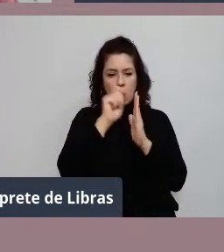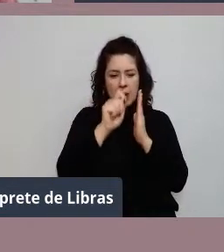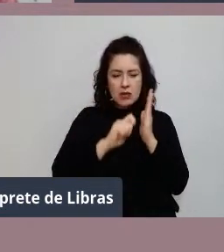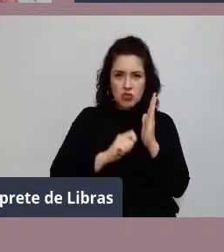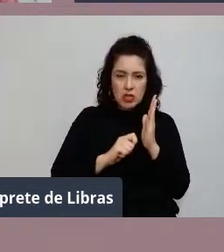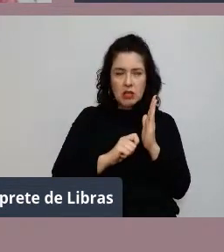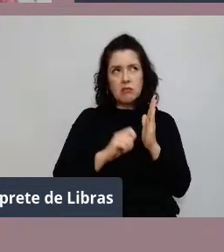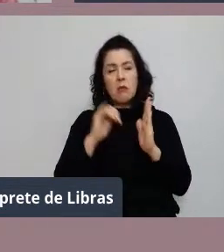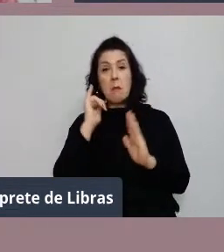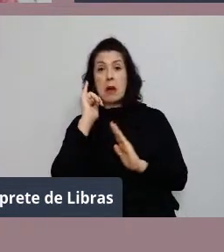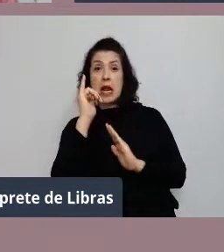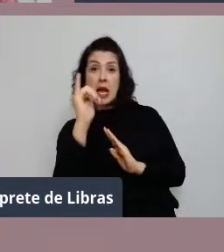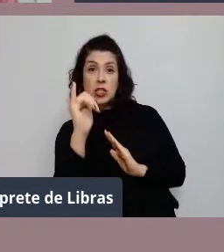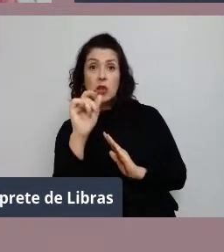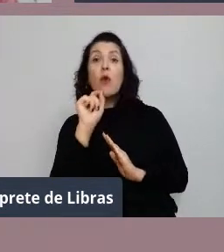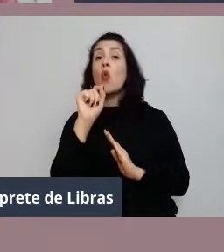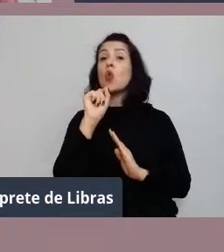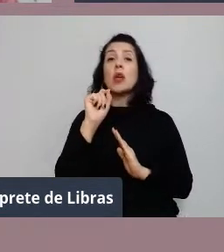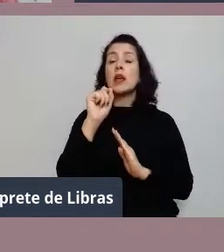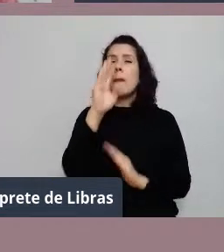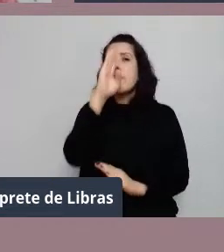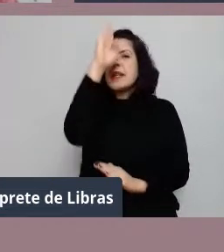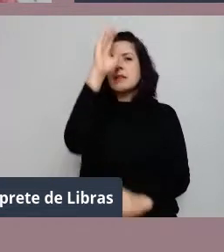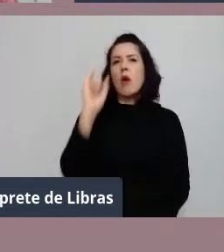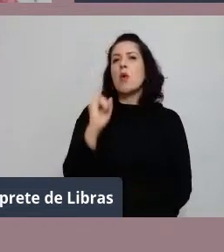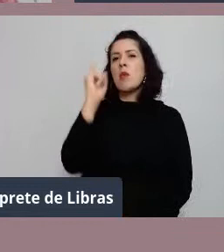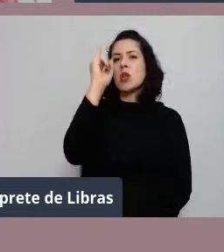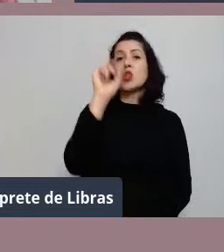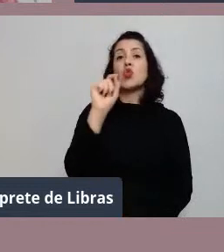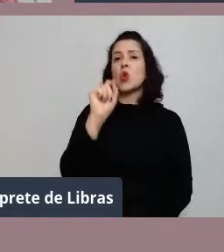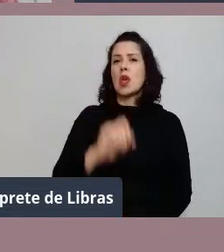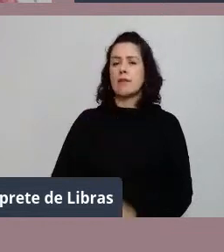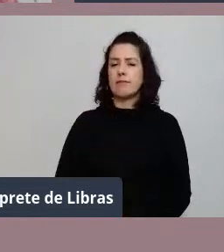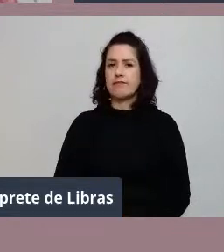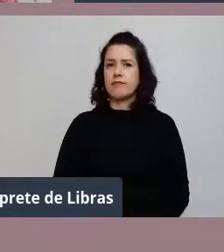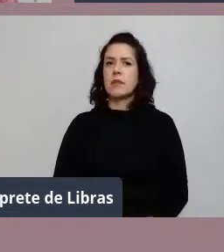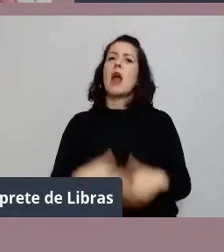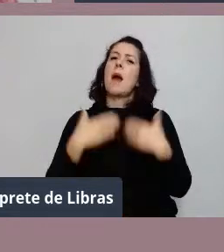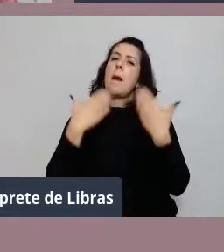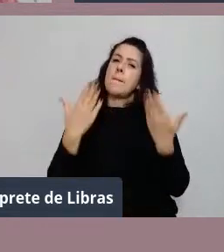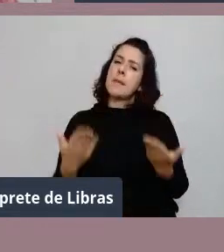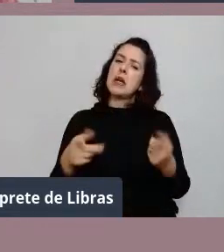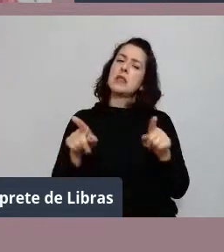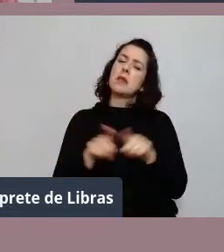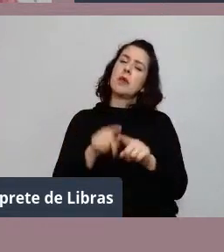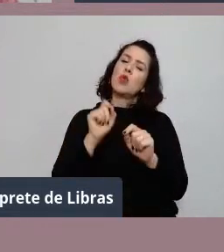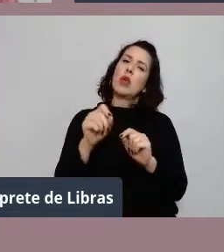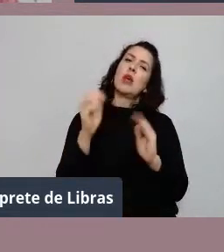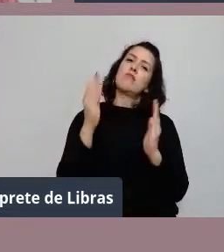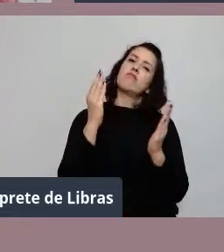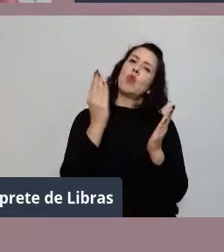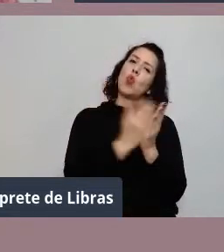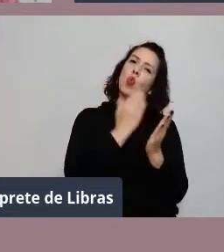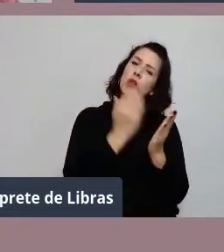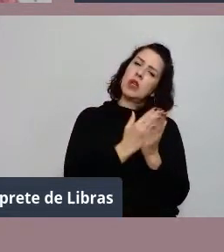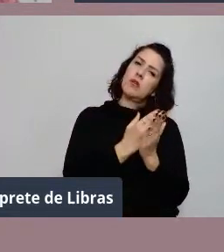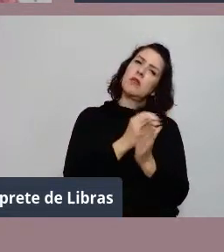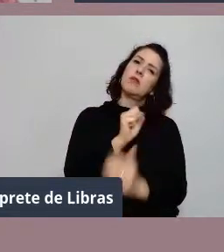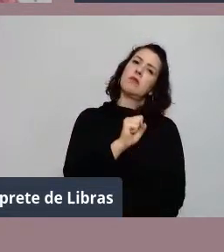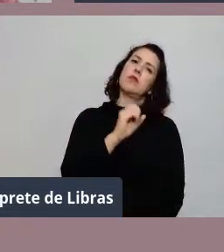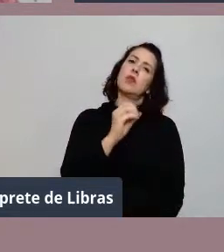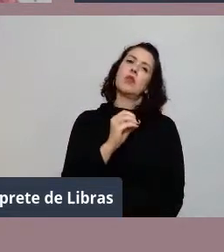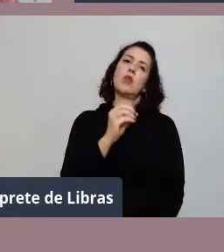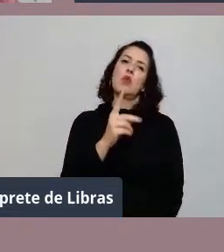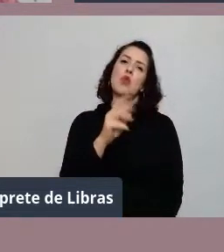narrativa. Mas, aproveitando a deixa do sopro de vida, eu acho